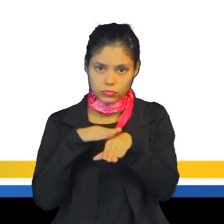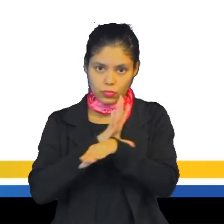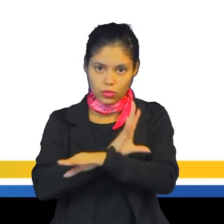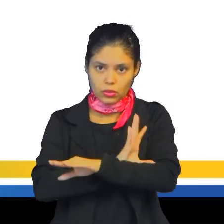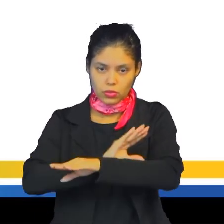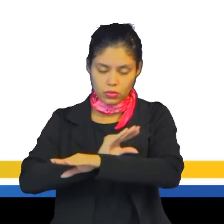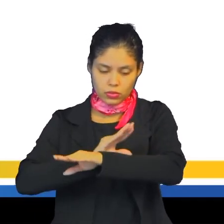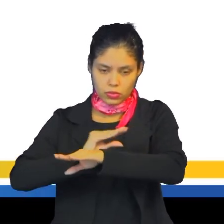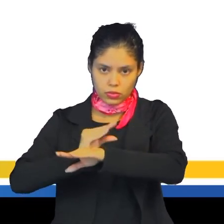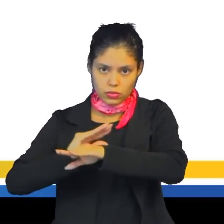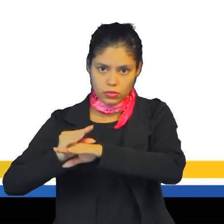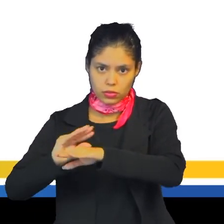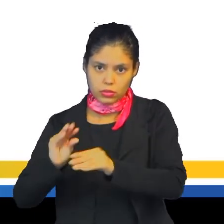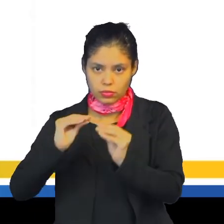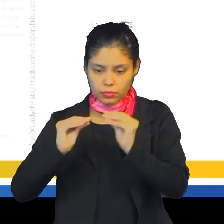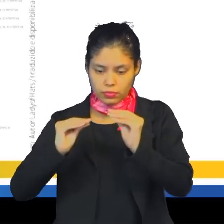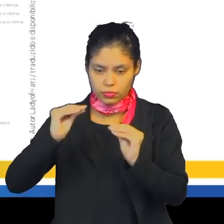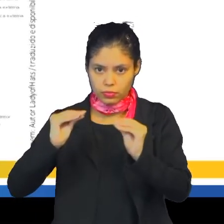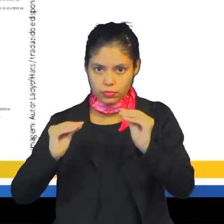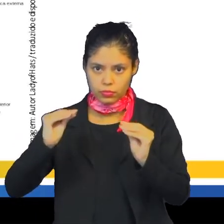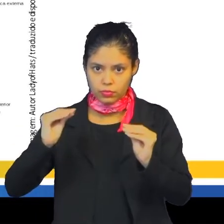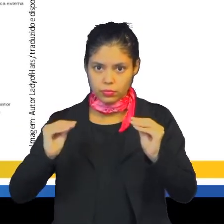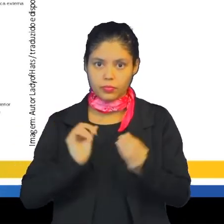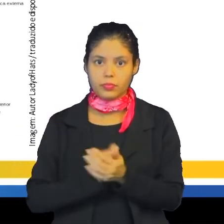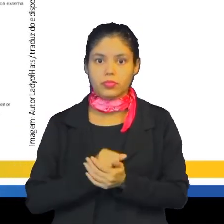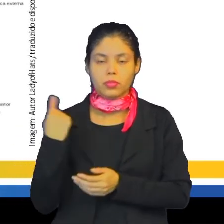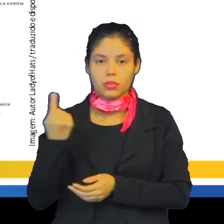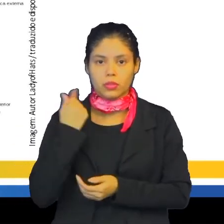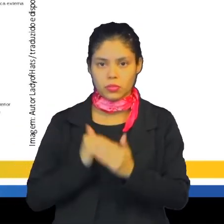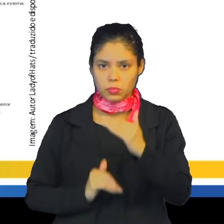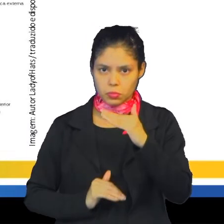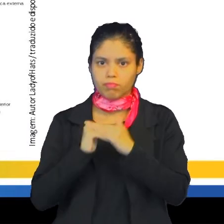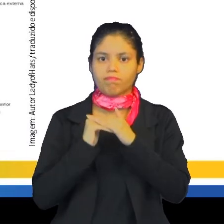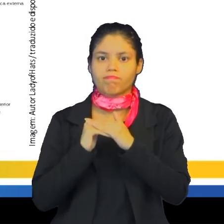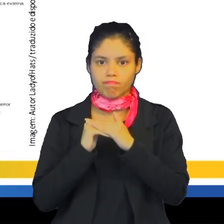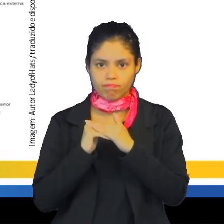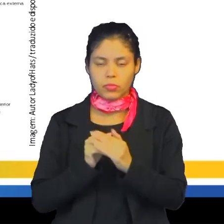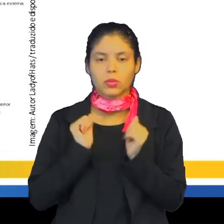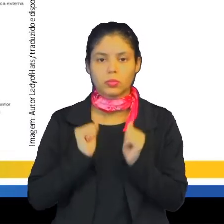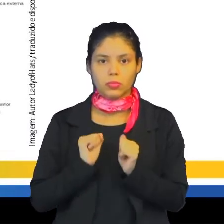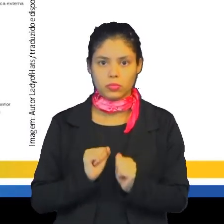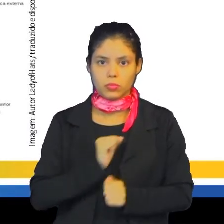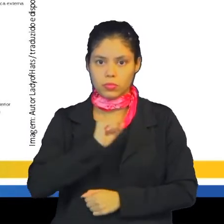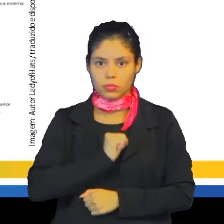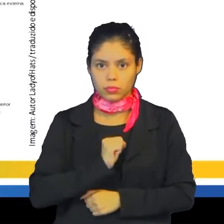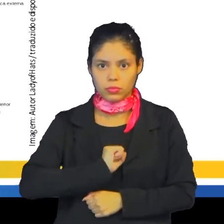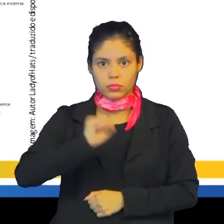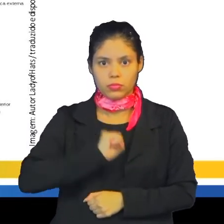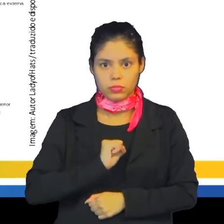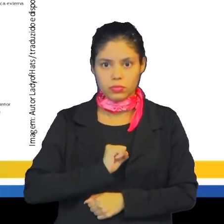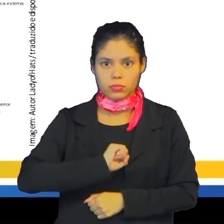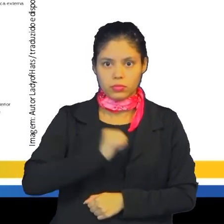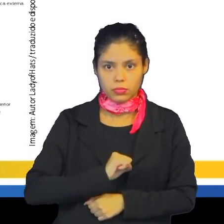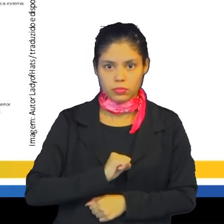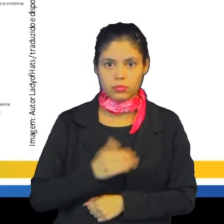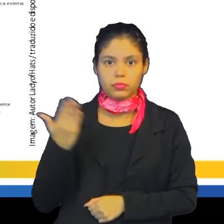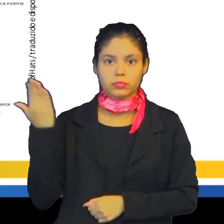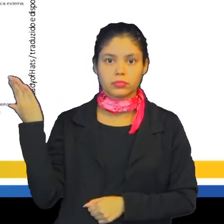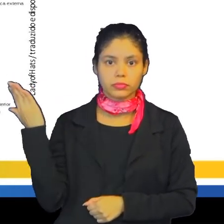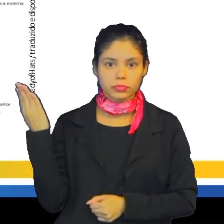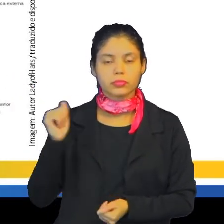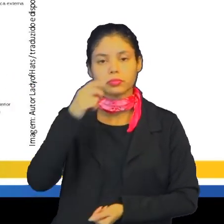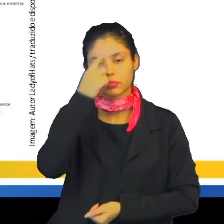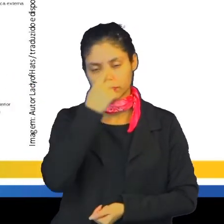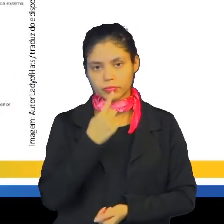que permite a elasticidade. Suporta altas pressões, permitindo então a pulsação. Então, conforme o desenho que vocês estão vendo